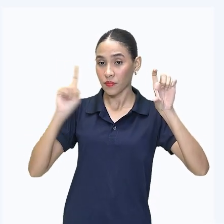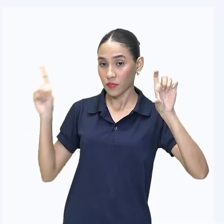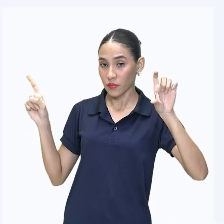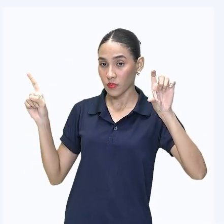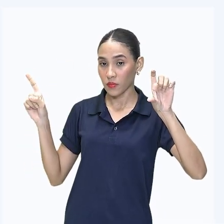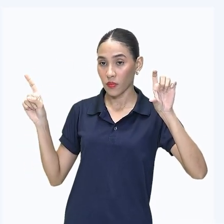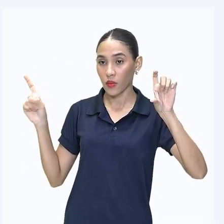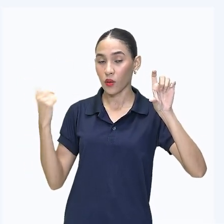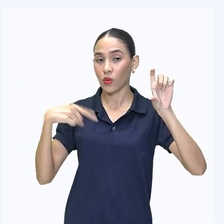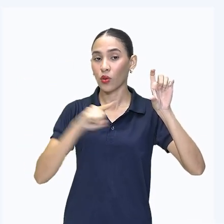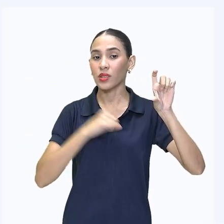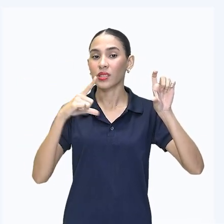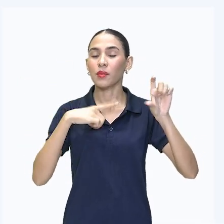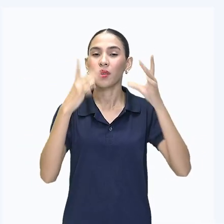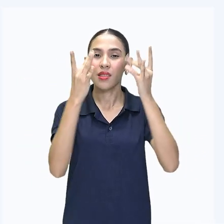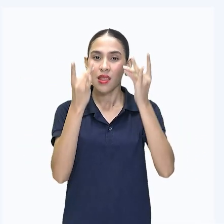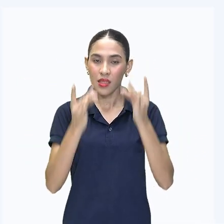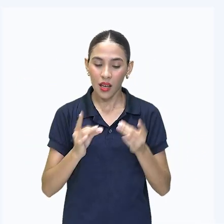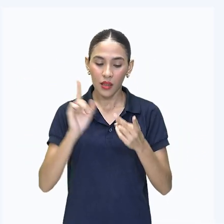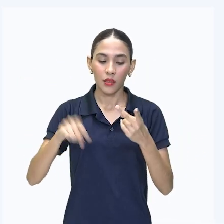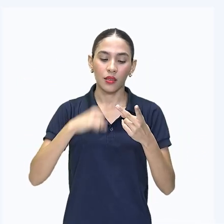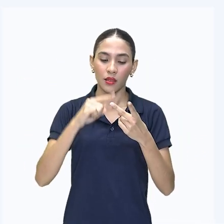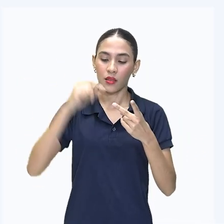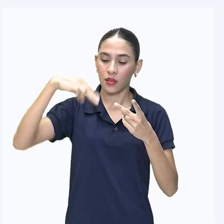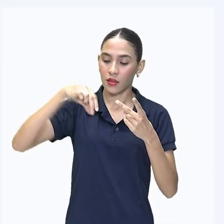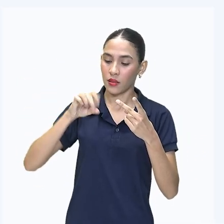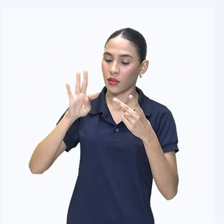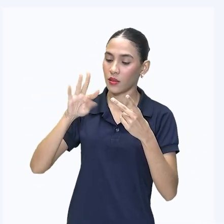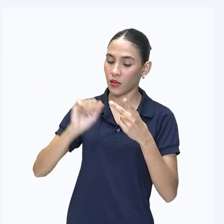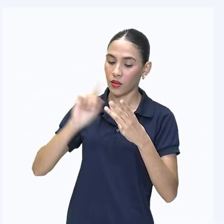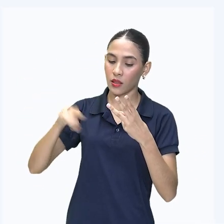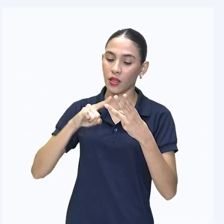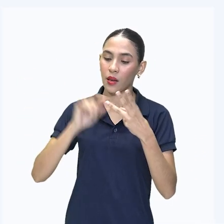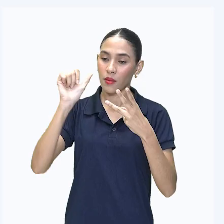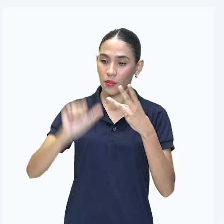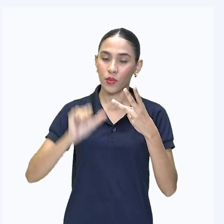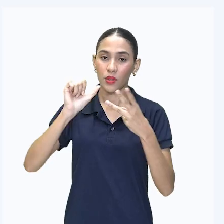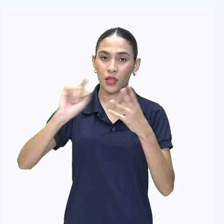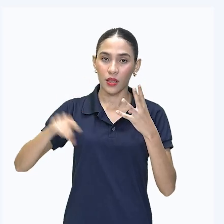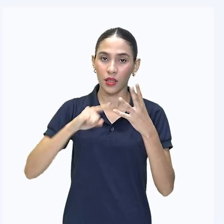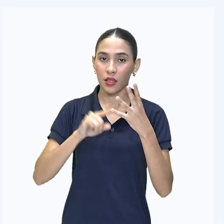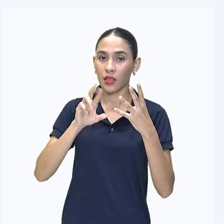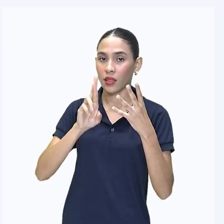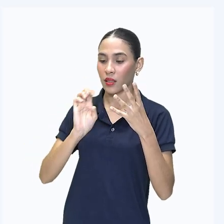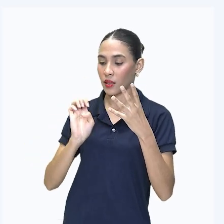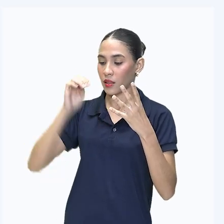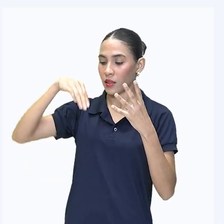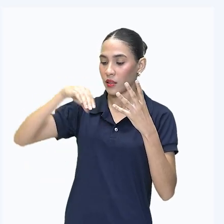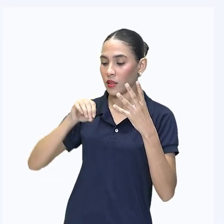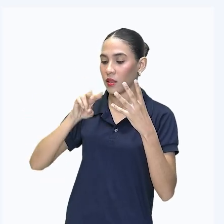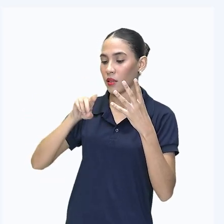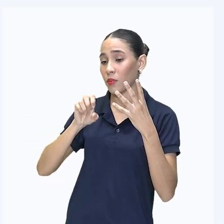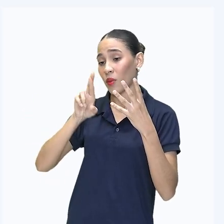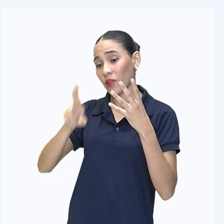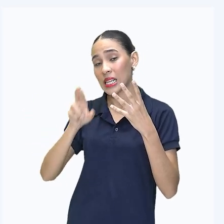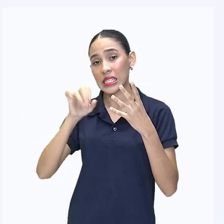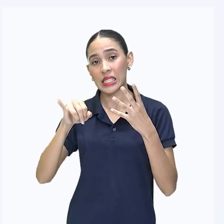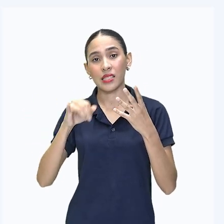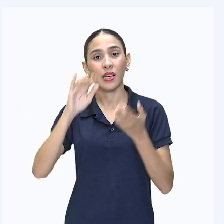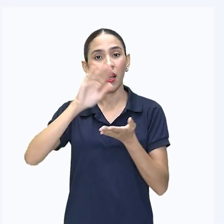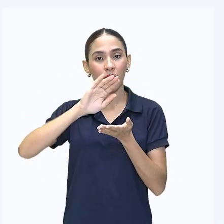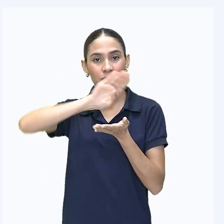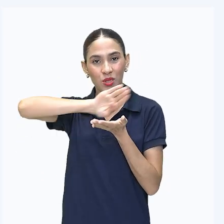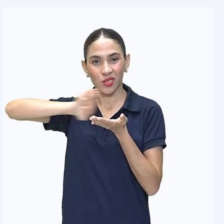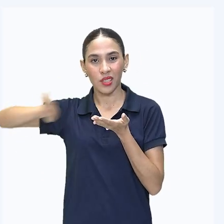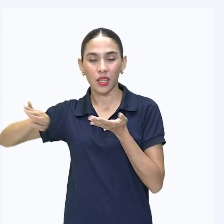dos ícones, a gente tem detalhes, a gente tem notas, a gente tem alterar, remover, se for o caso de